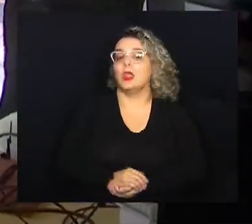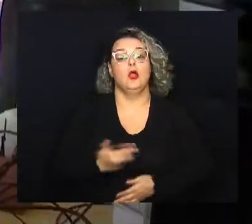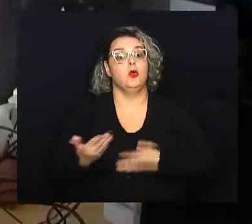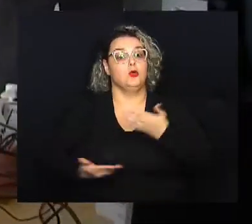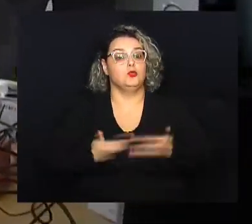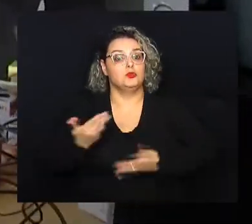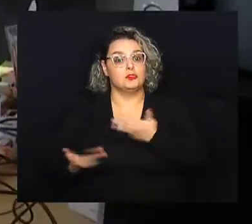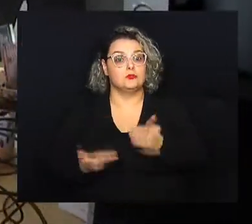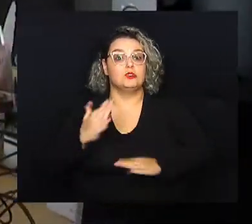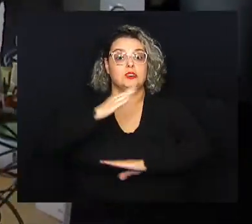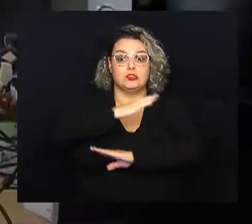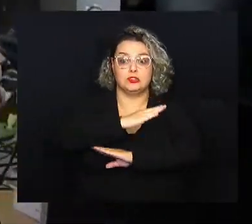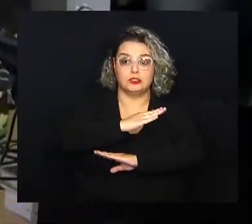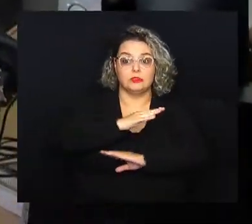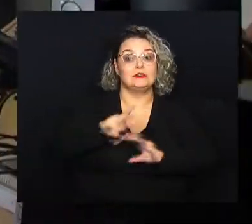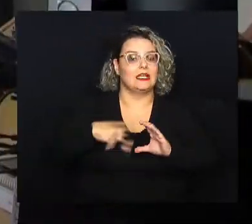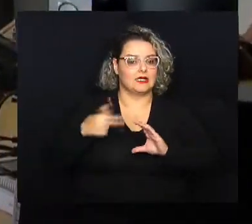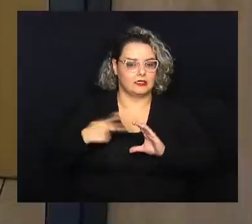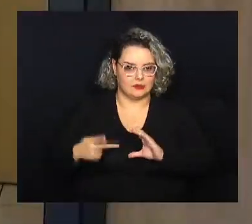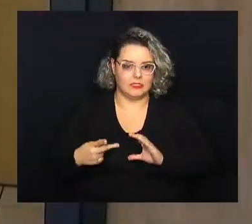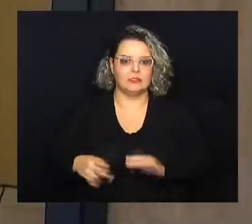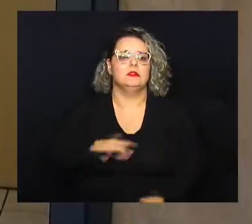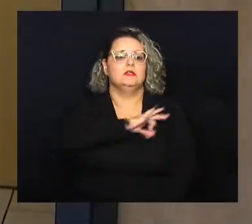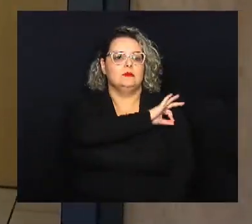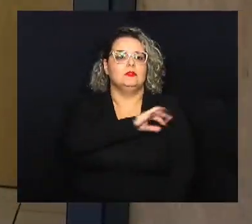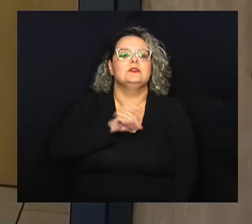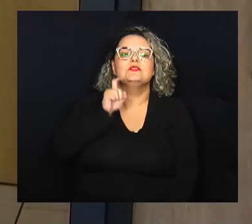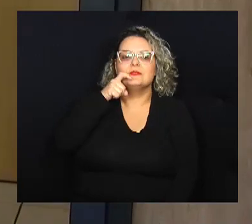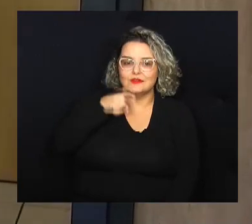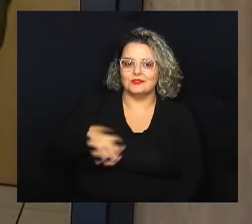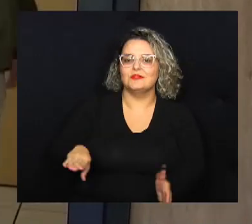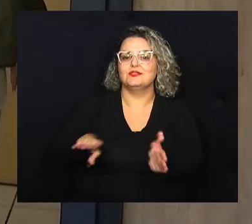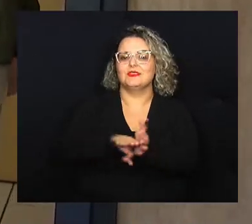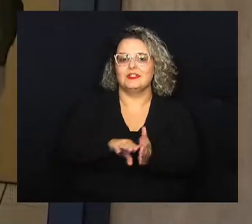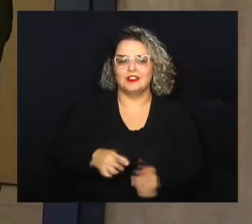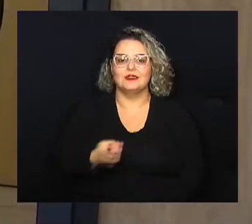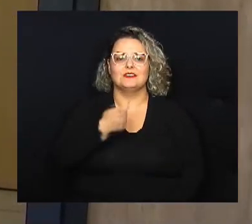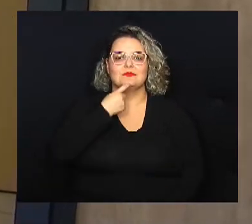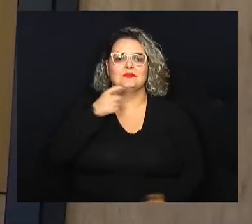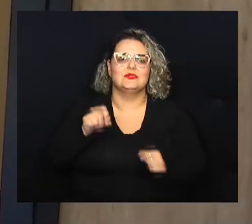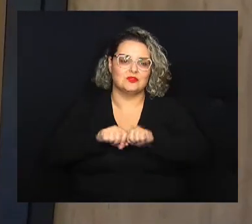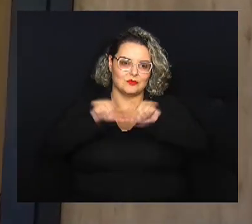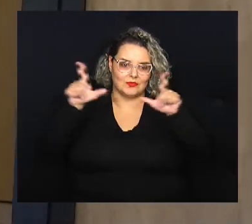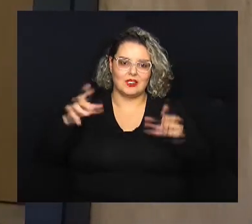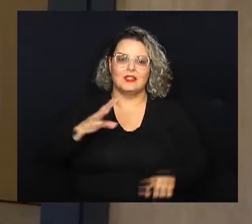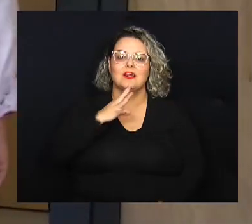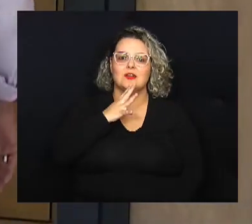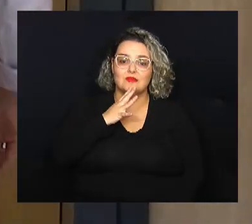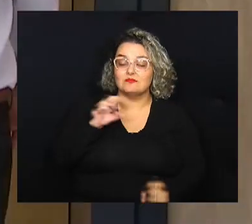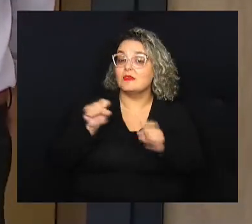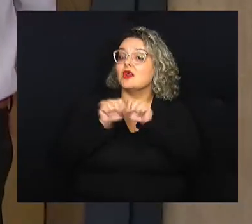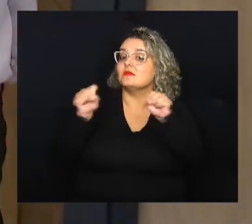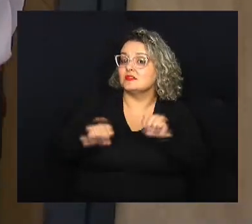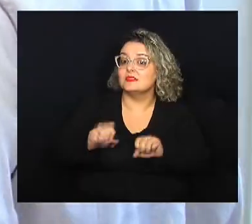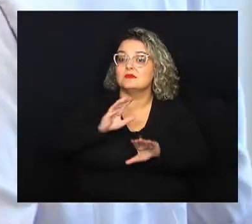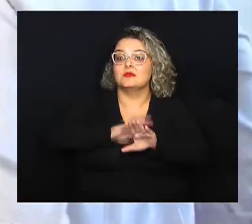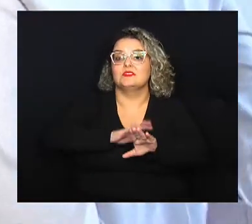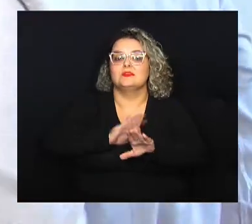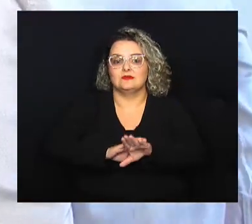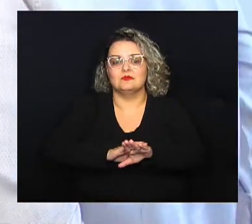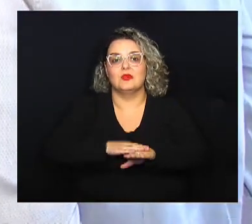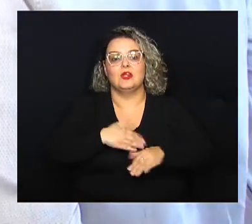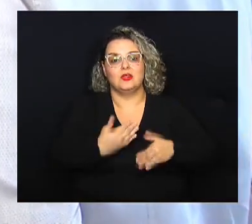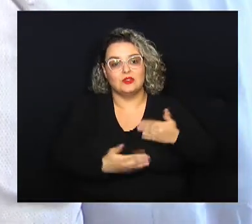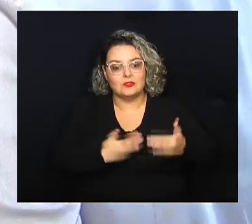e da Prefeitura de Araras chegaram em Campinas pela manhã para conhecer o sistema de funcionamento e o